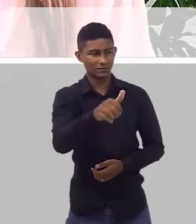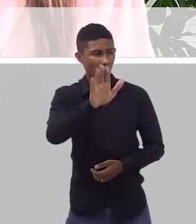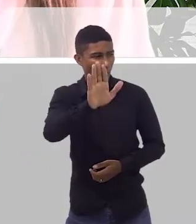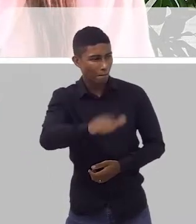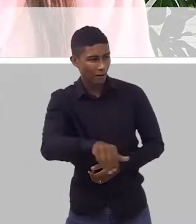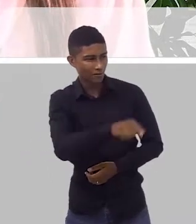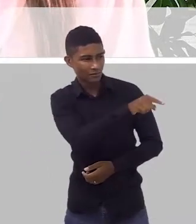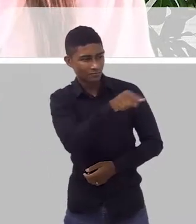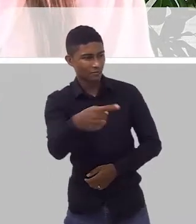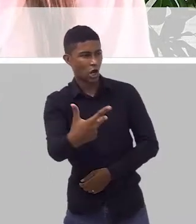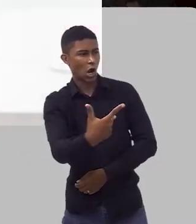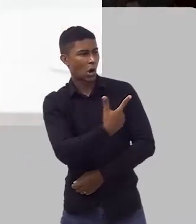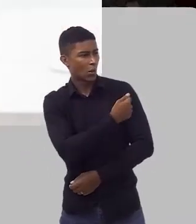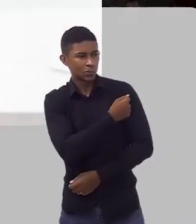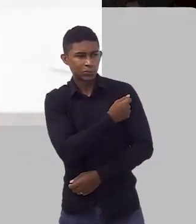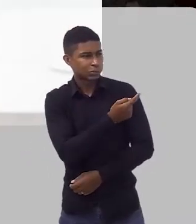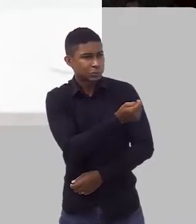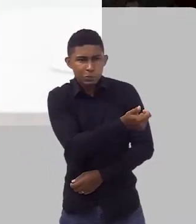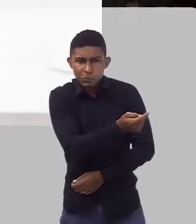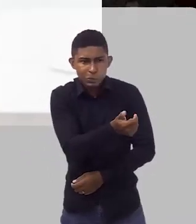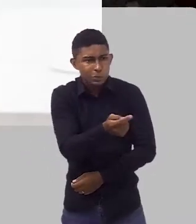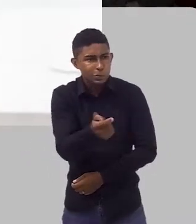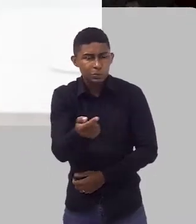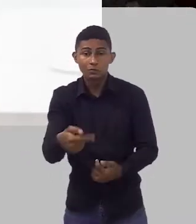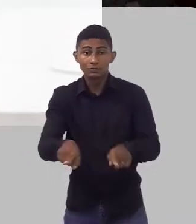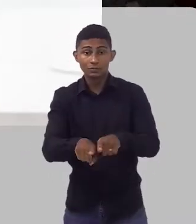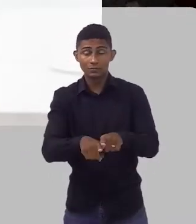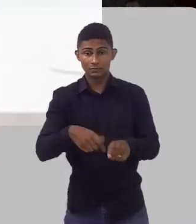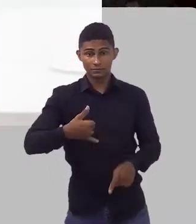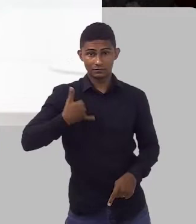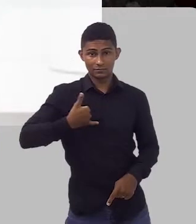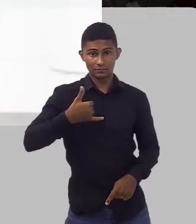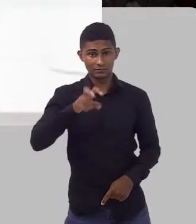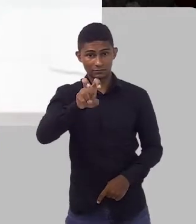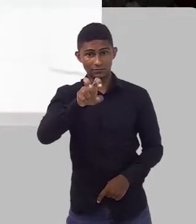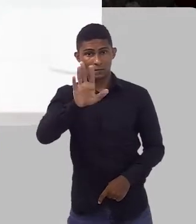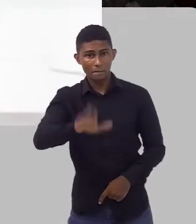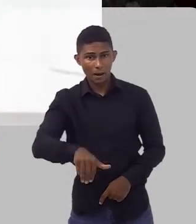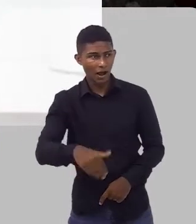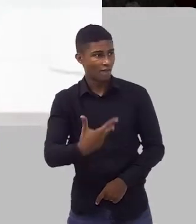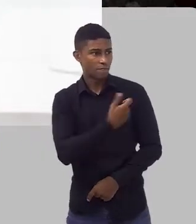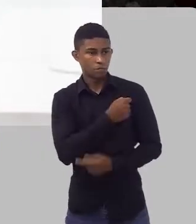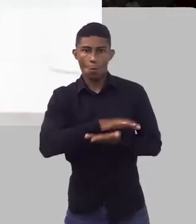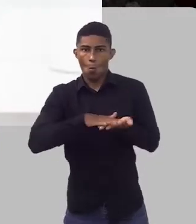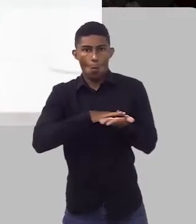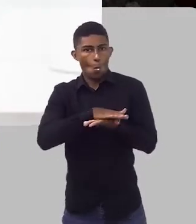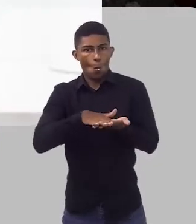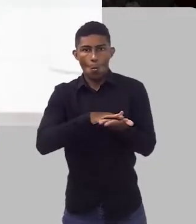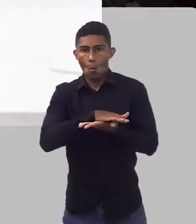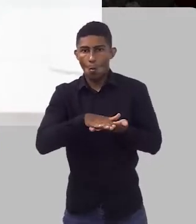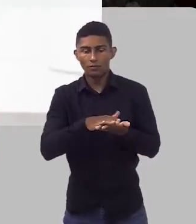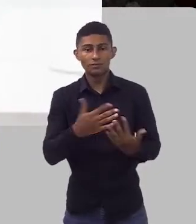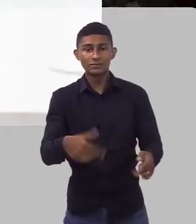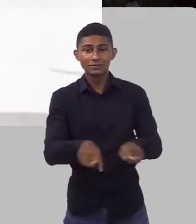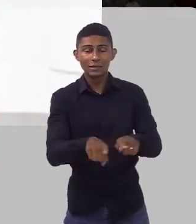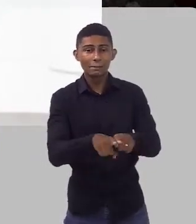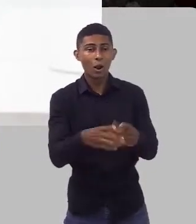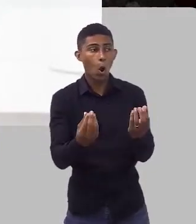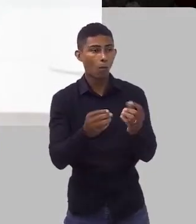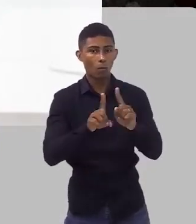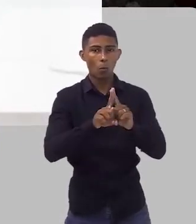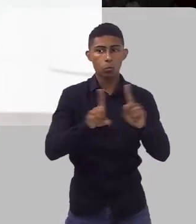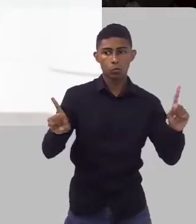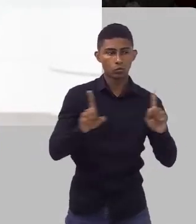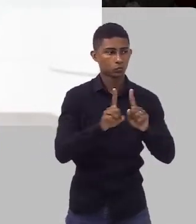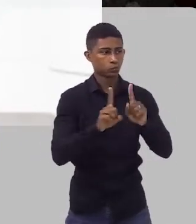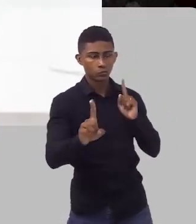completaram a sua vacinação, e os menores de 5 que nem iniciaram, numa situação onde o distanciamento é quase inevitável. Na